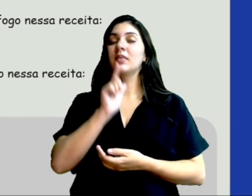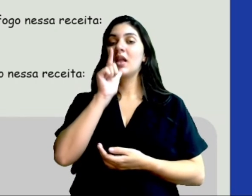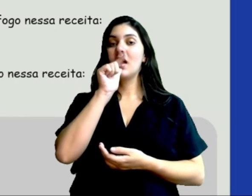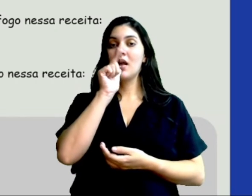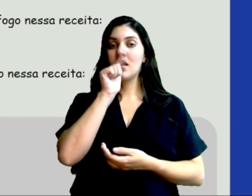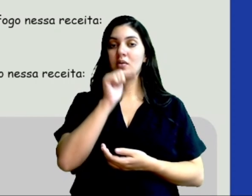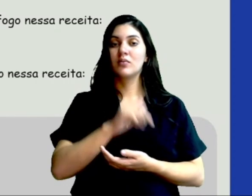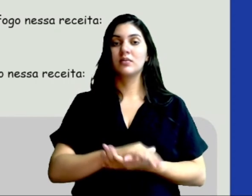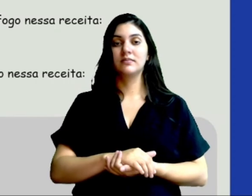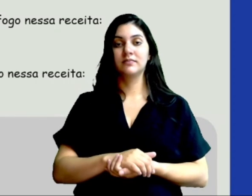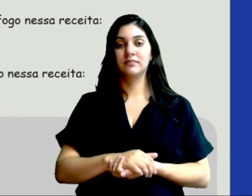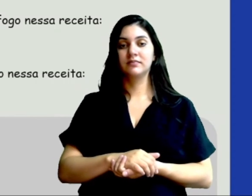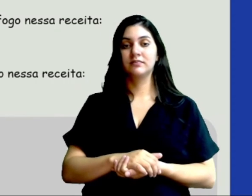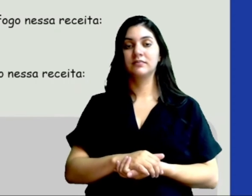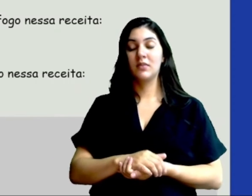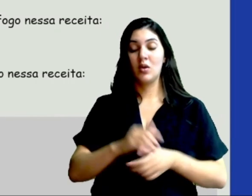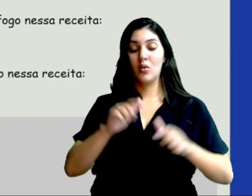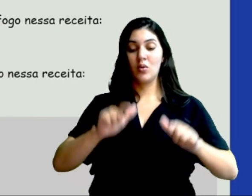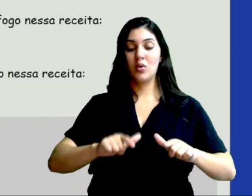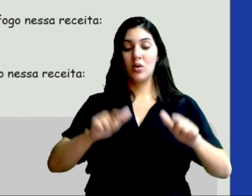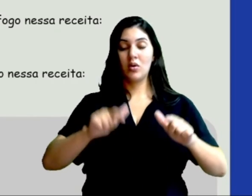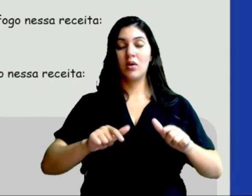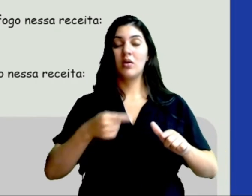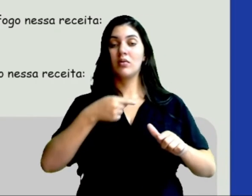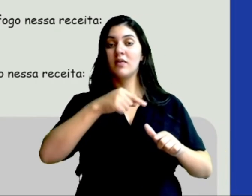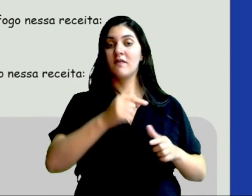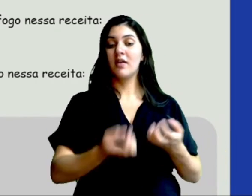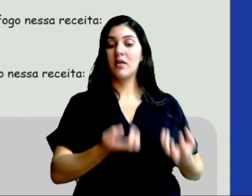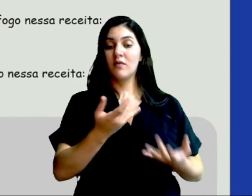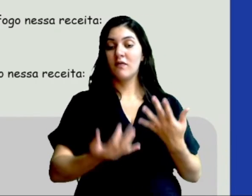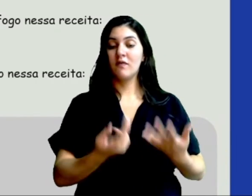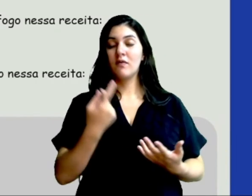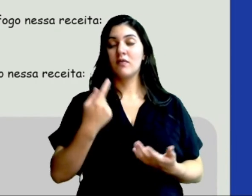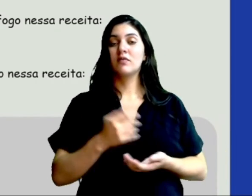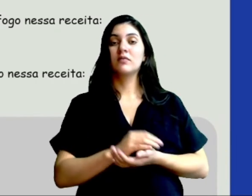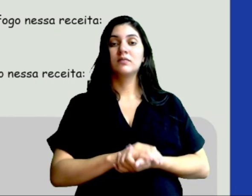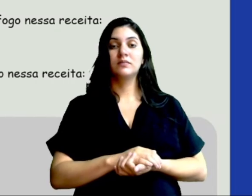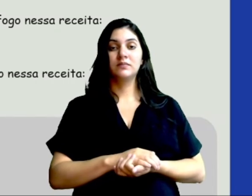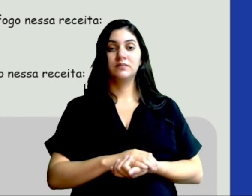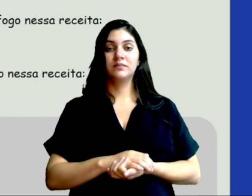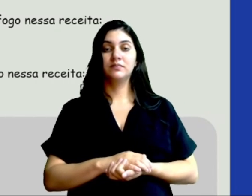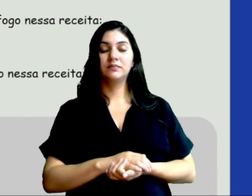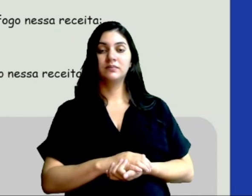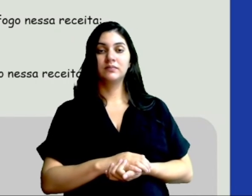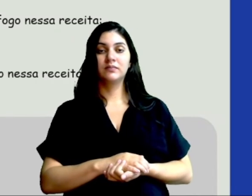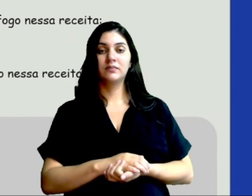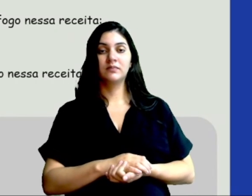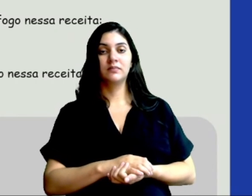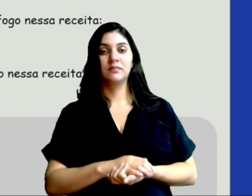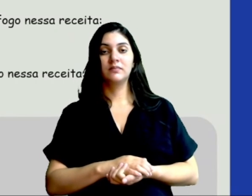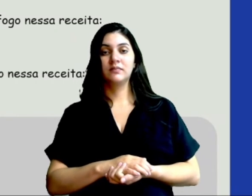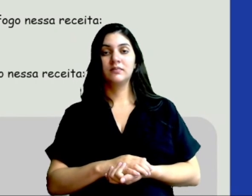Água. O recipiente que vai ao fogo nessa receita.